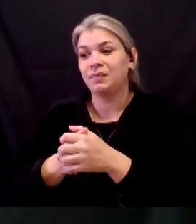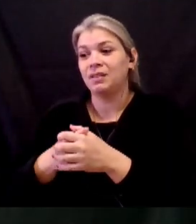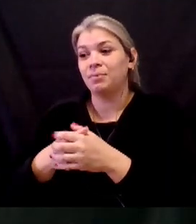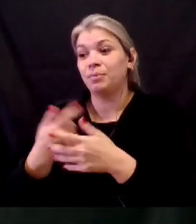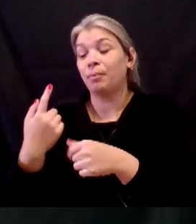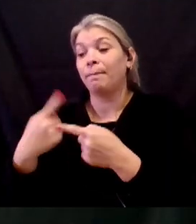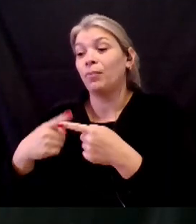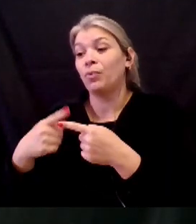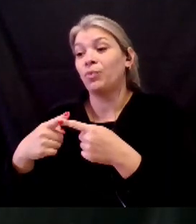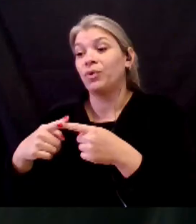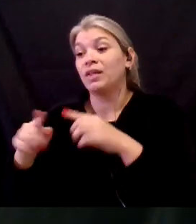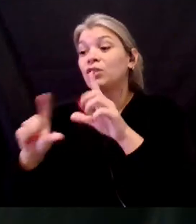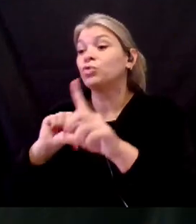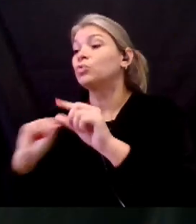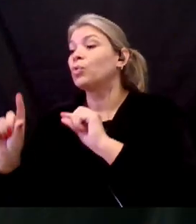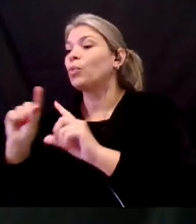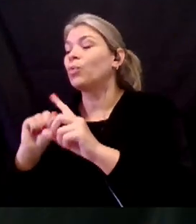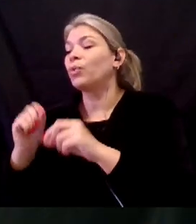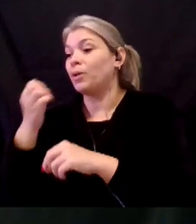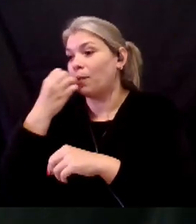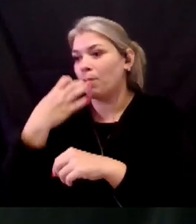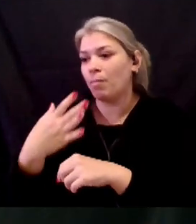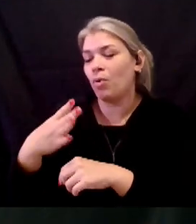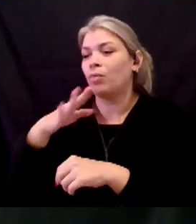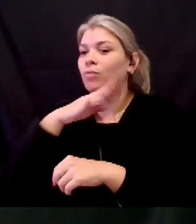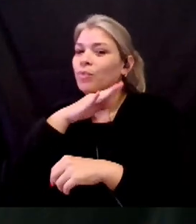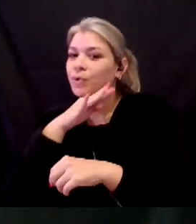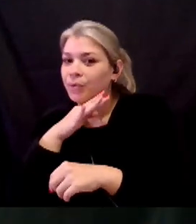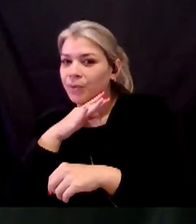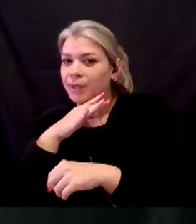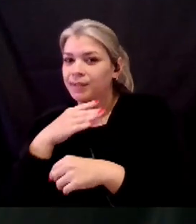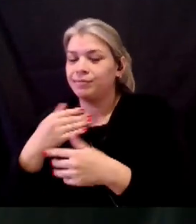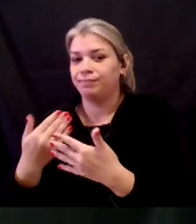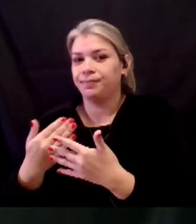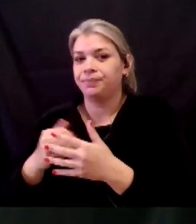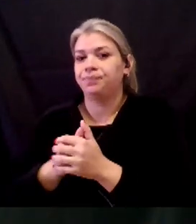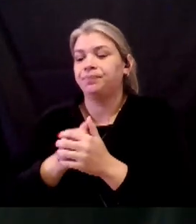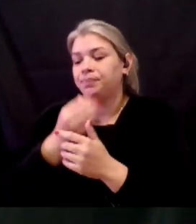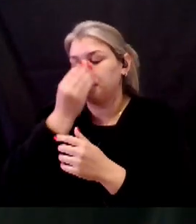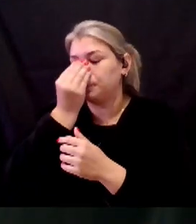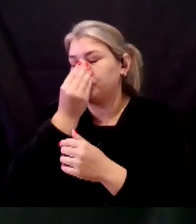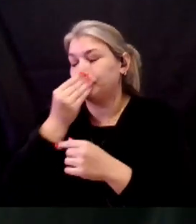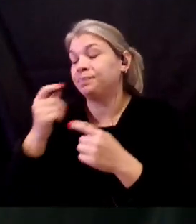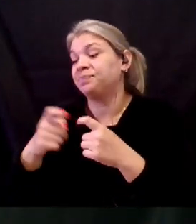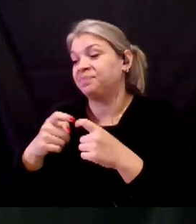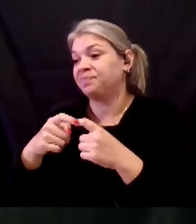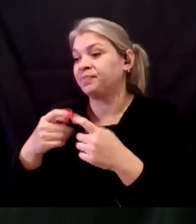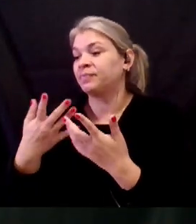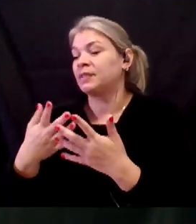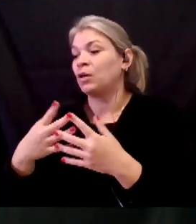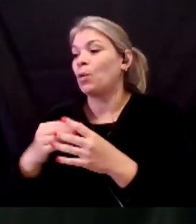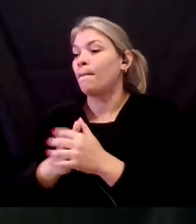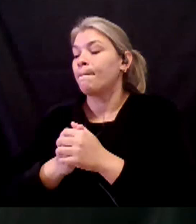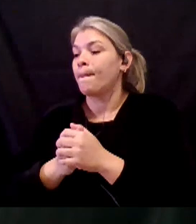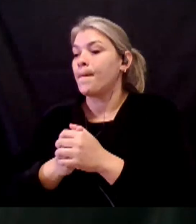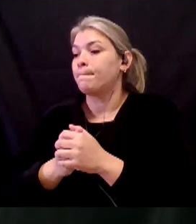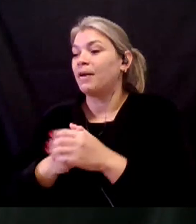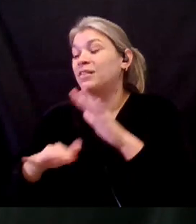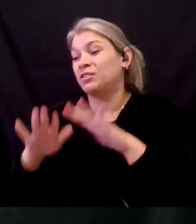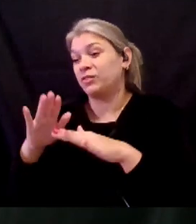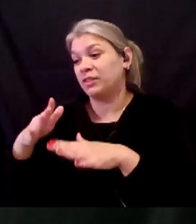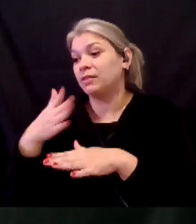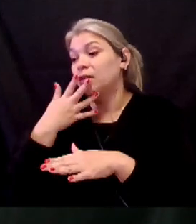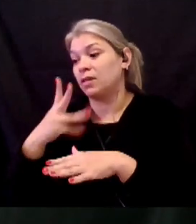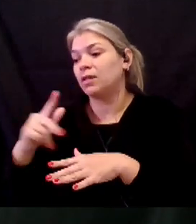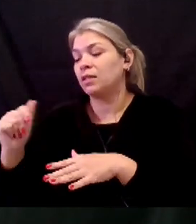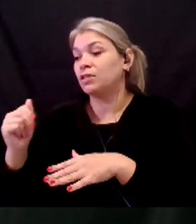não. Agora, doutora Lívia, o impacto, né, de repente a criança utiliza isso, tá, beleza, mas qual que é o